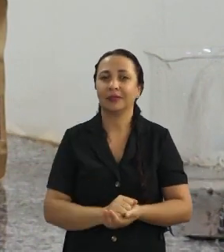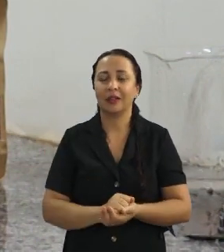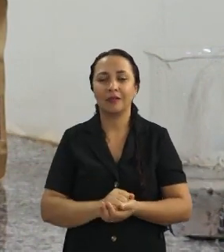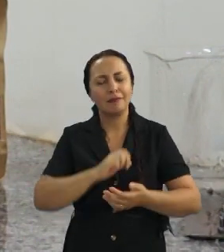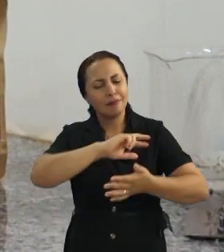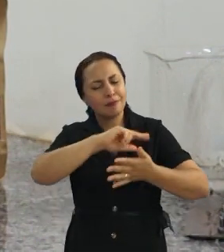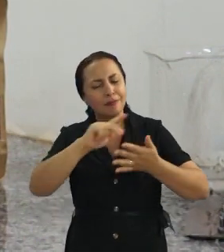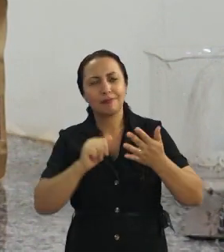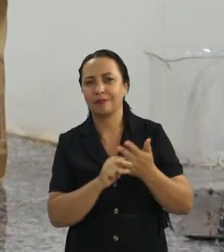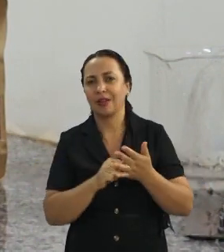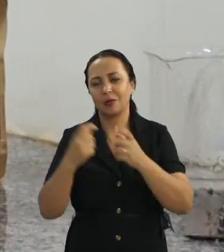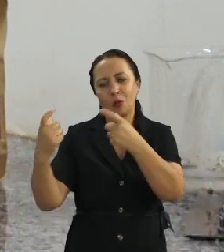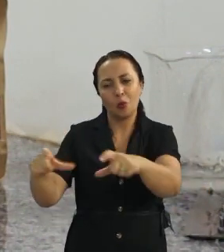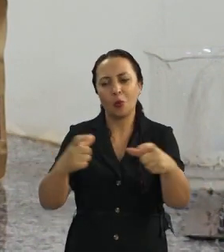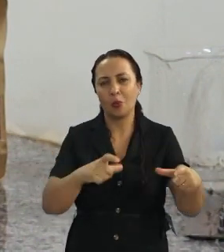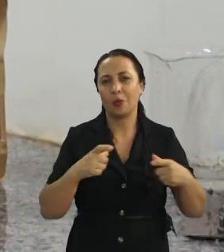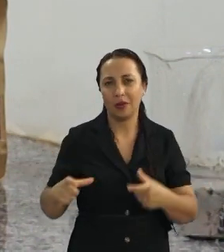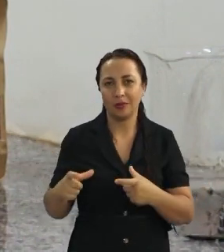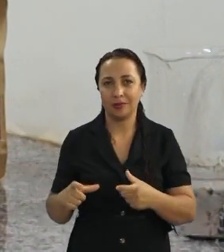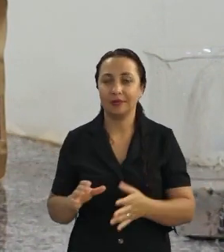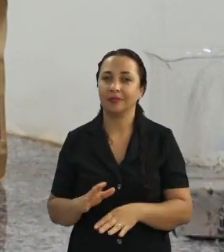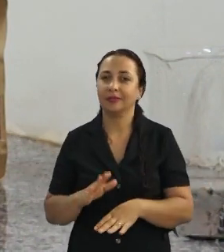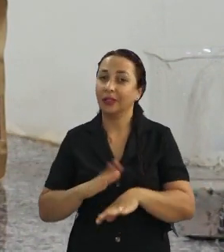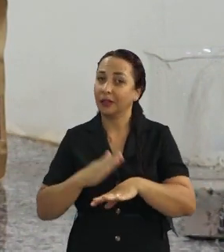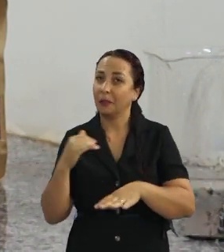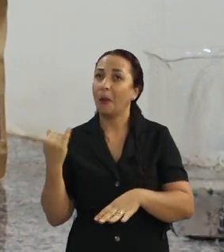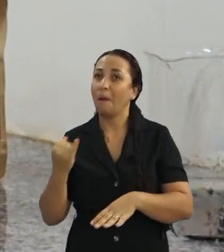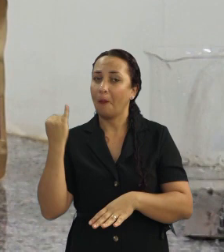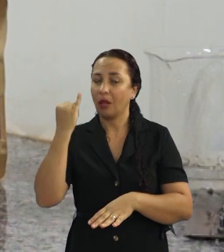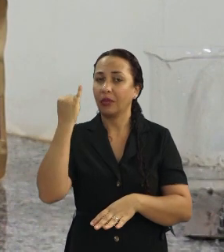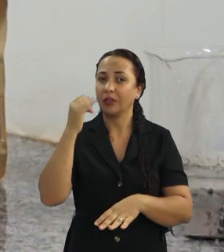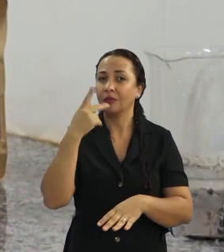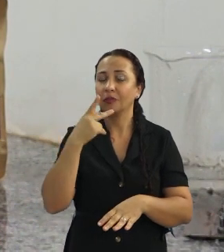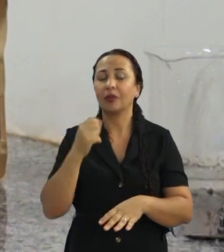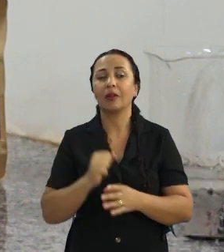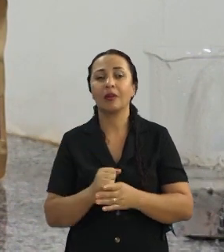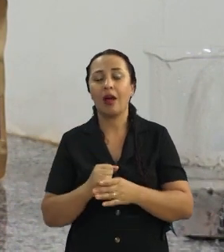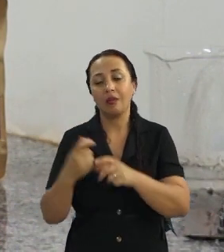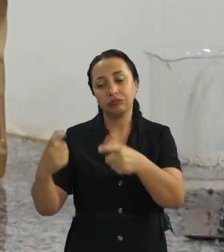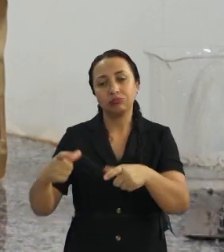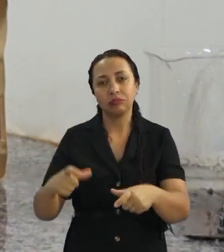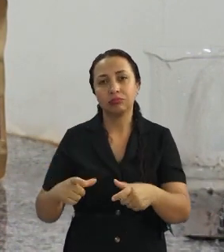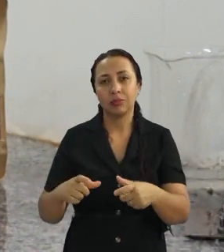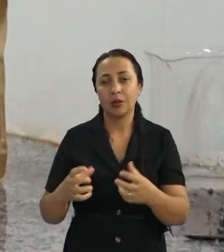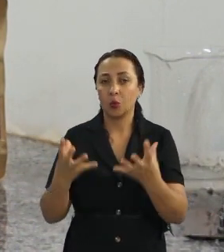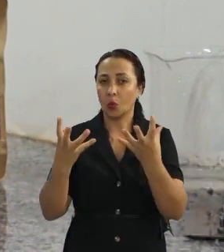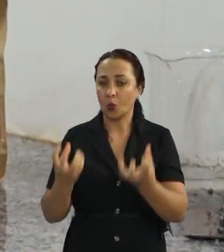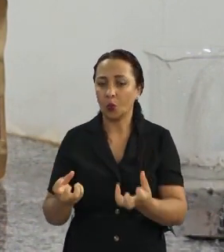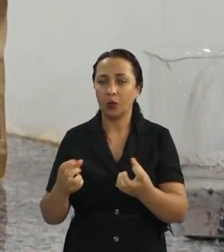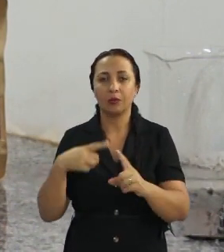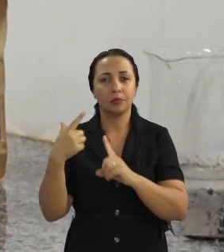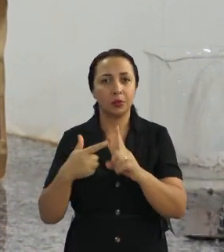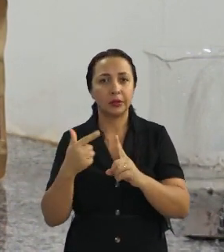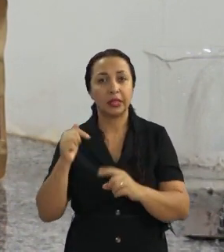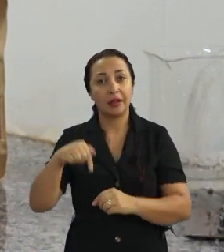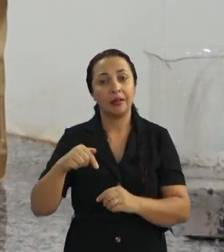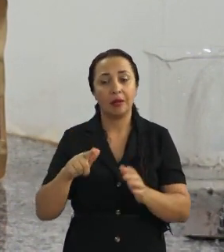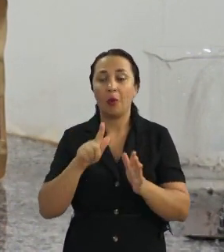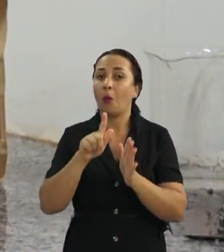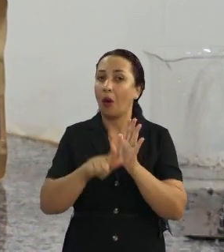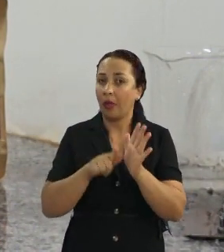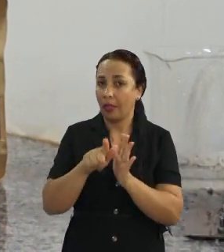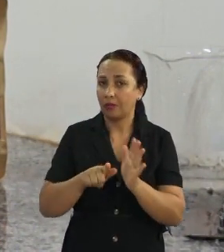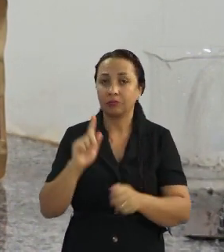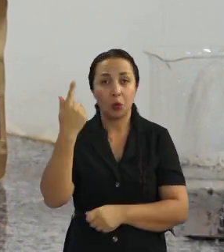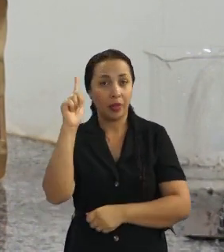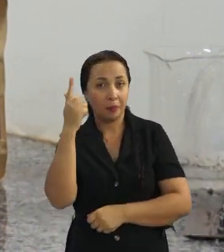a participação de vários territórios, principalmente o território do Sertão Produtivo, aqui